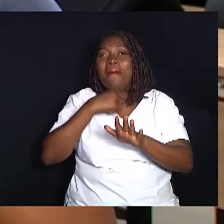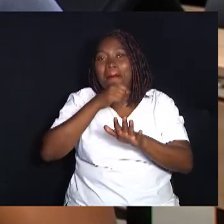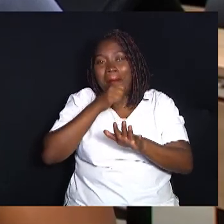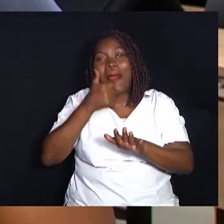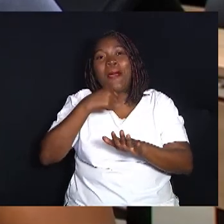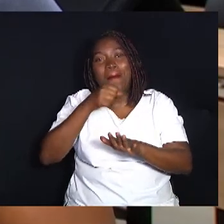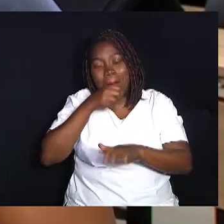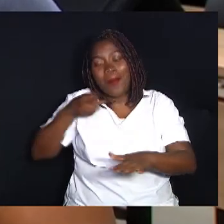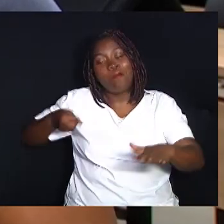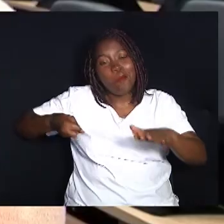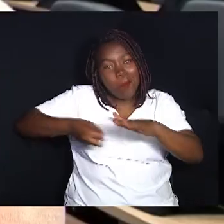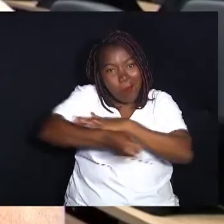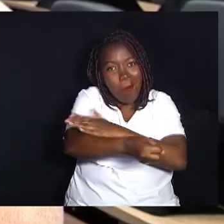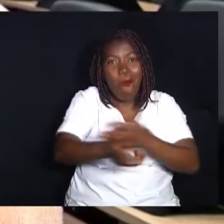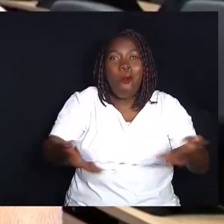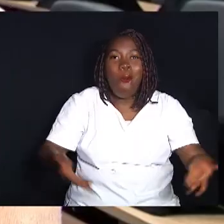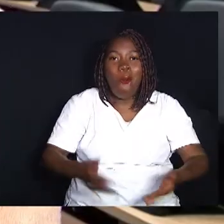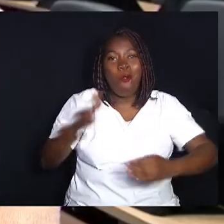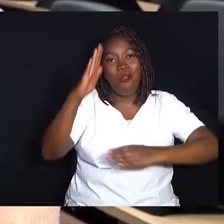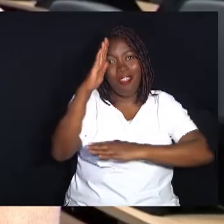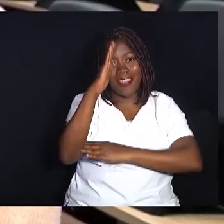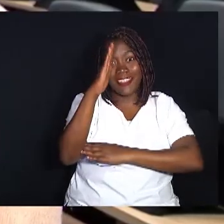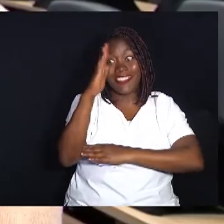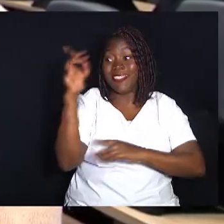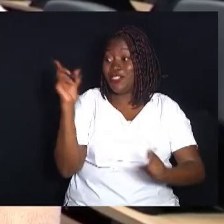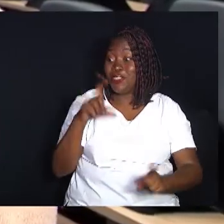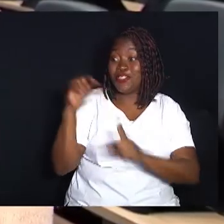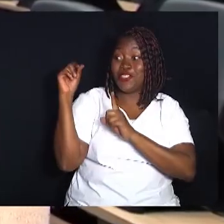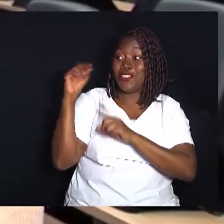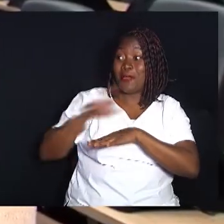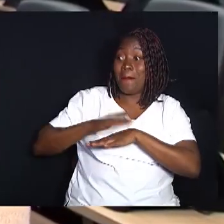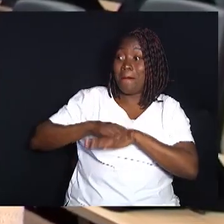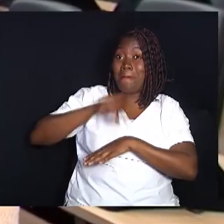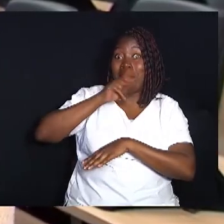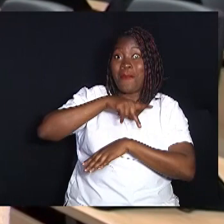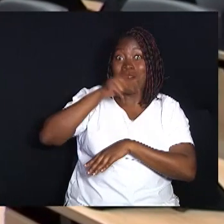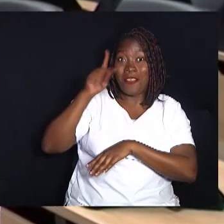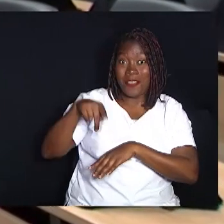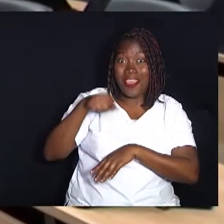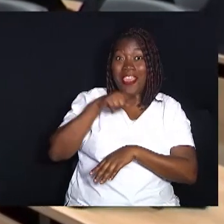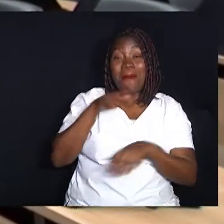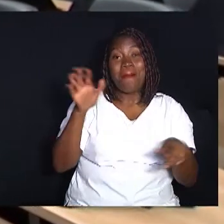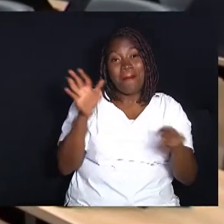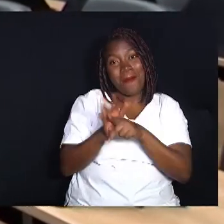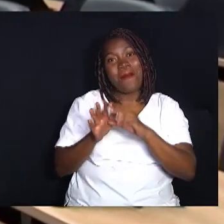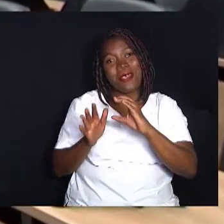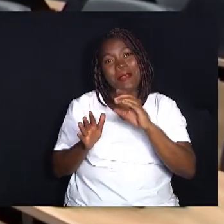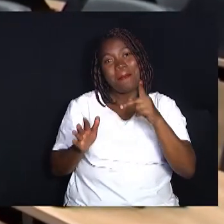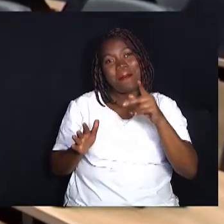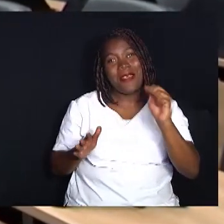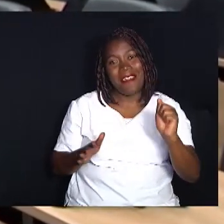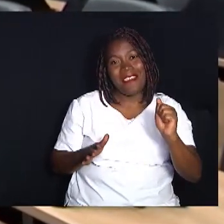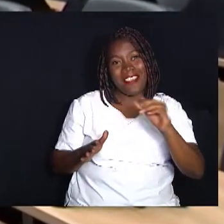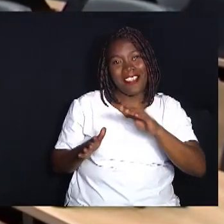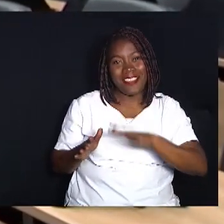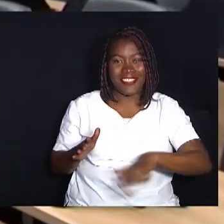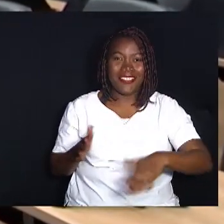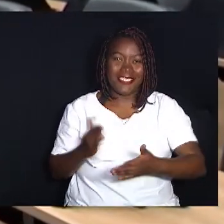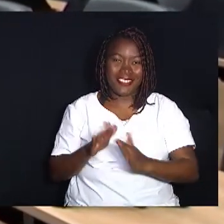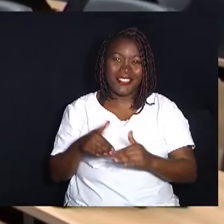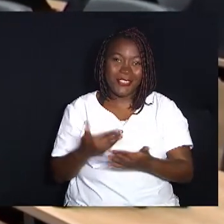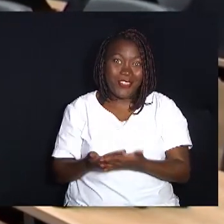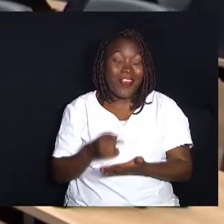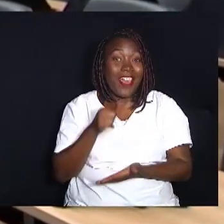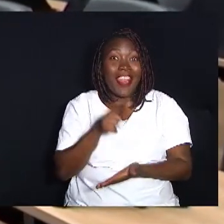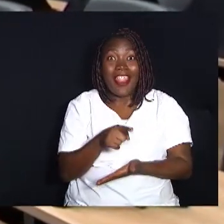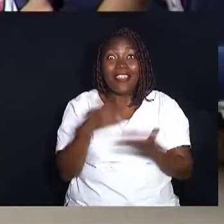hoje aqui na Câmara Municipal. Ele foi escolhido pela professora, ele participa da CPA da escola, por ser uma criança muito extrovertida, uma criança